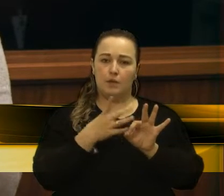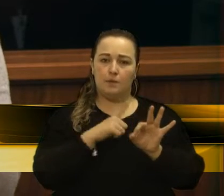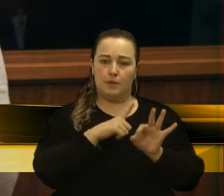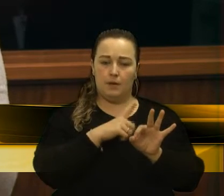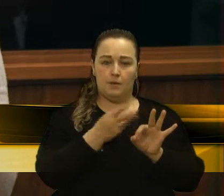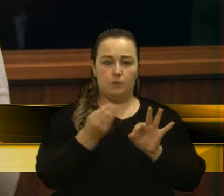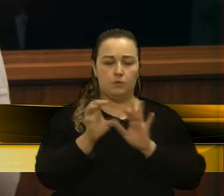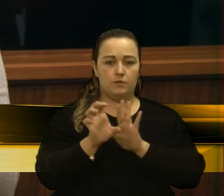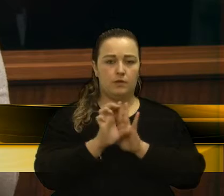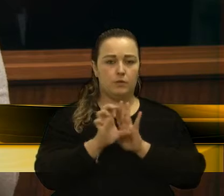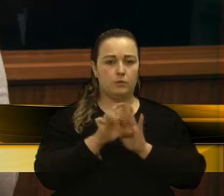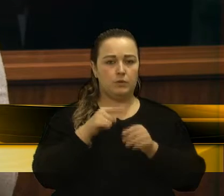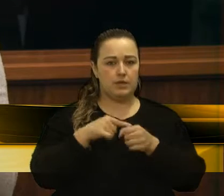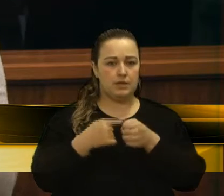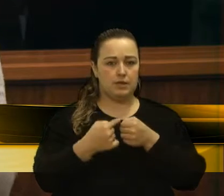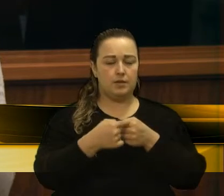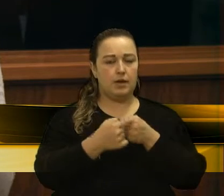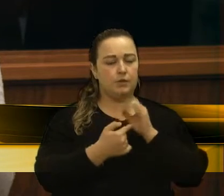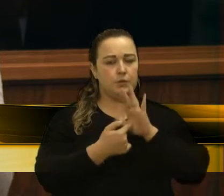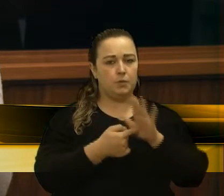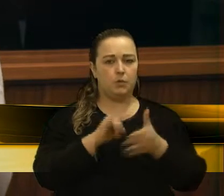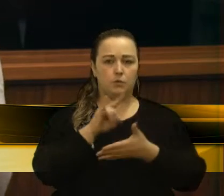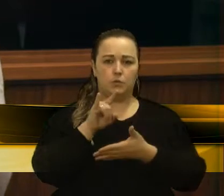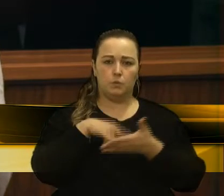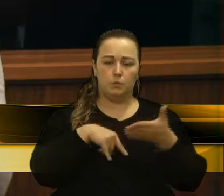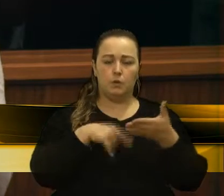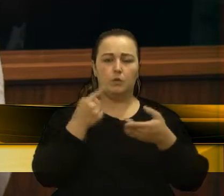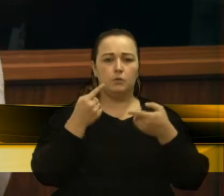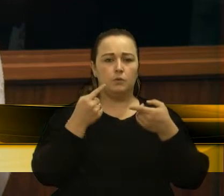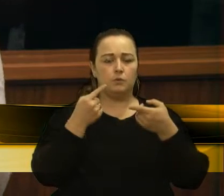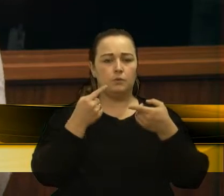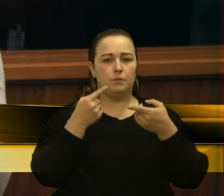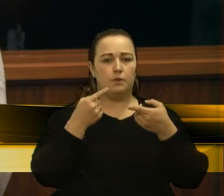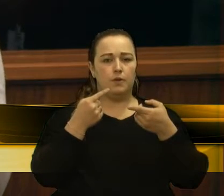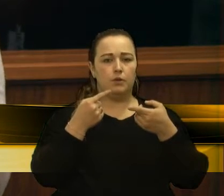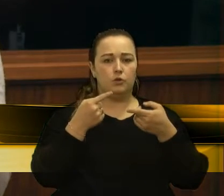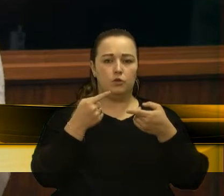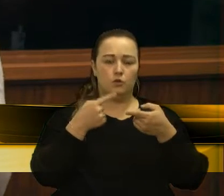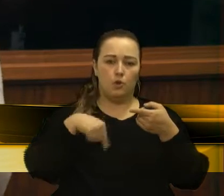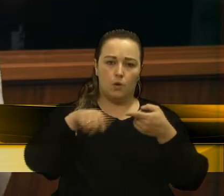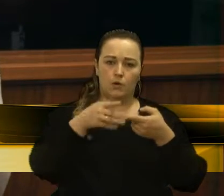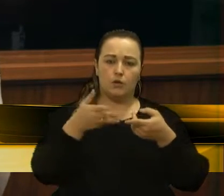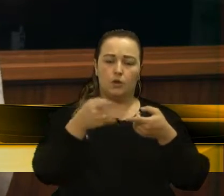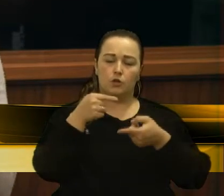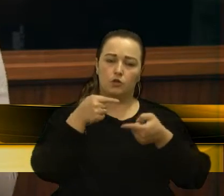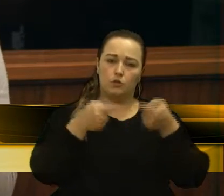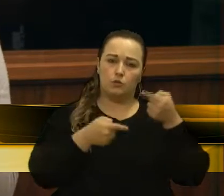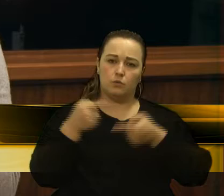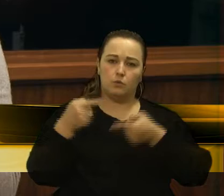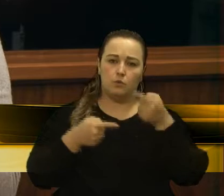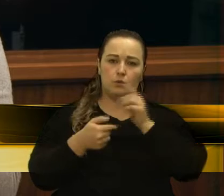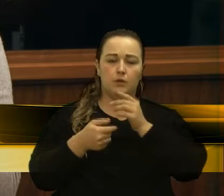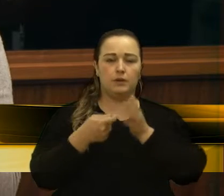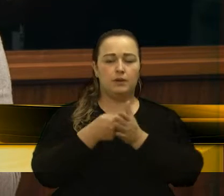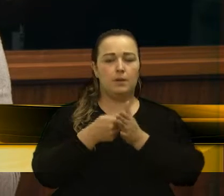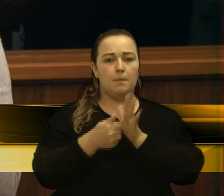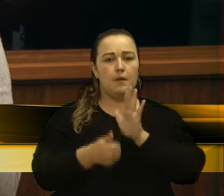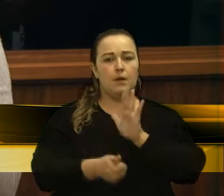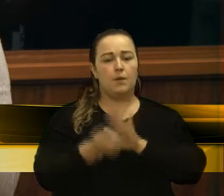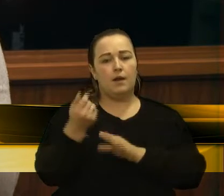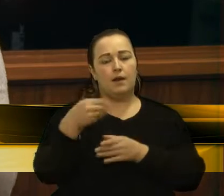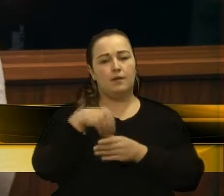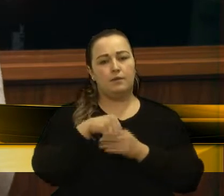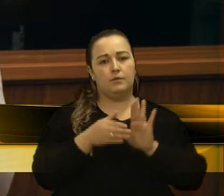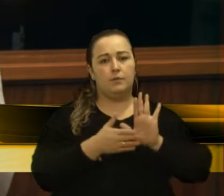das Cidades que são abordados, a gente aprofunda ou melhora também nesse plano diretor. Aqui, o